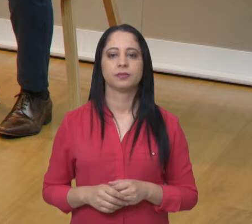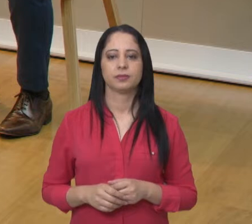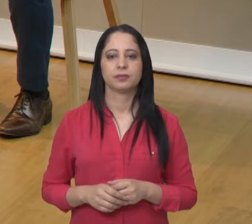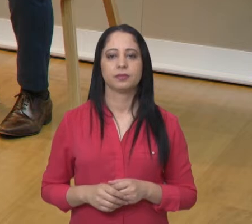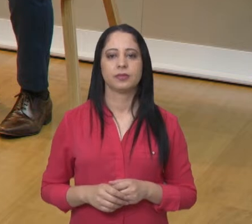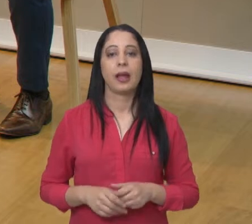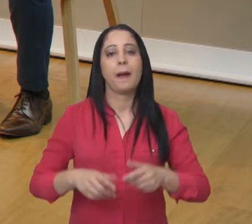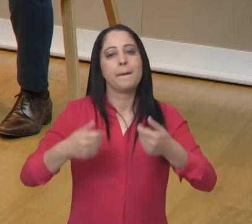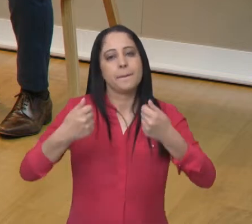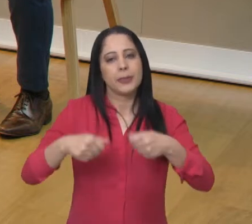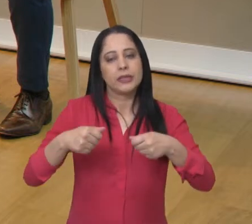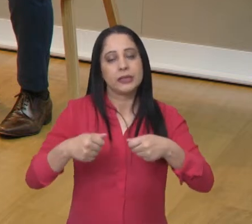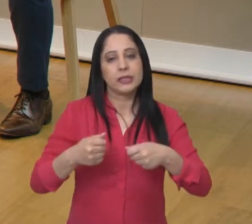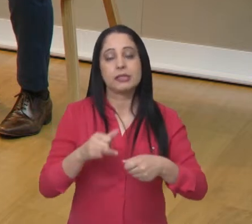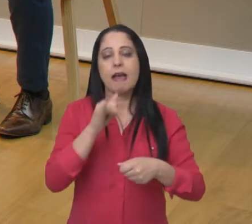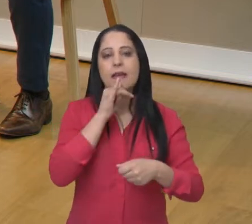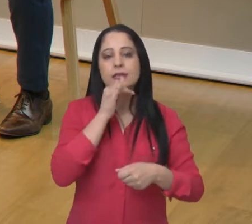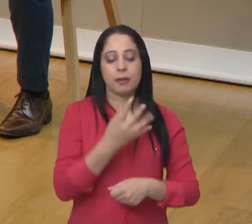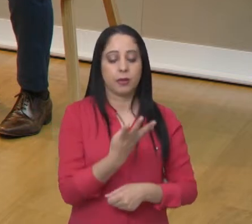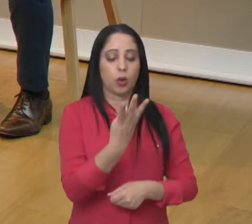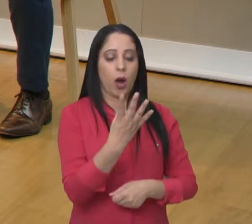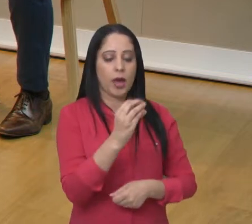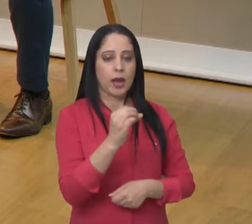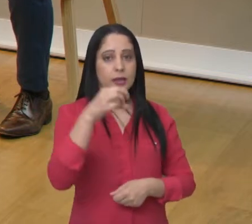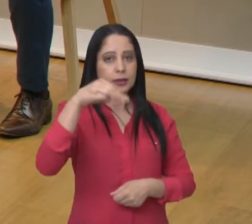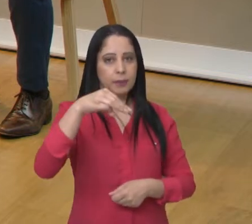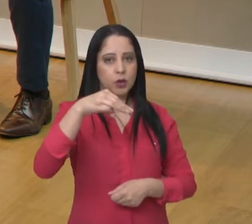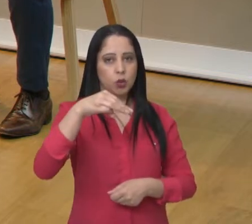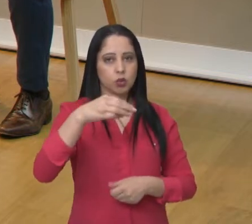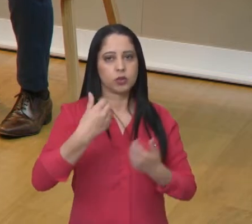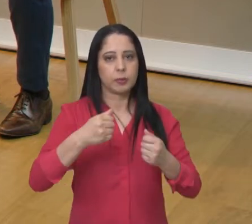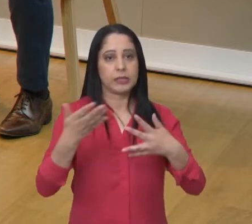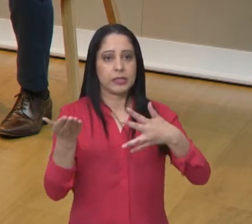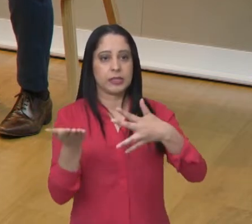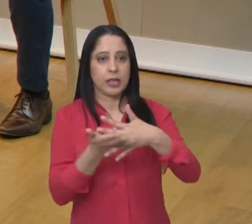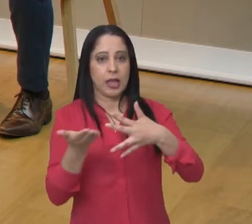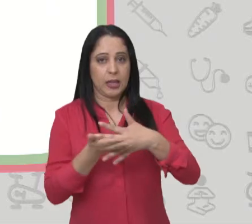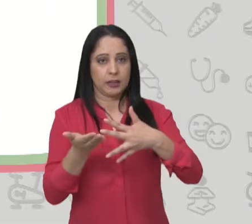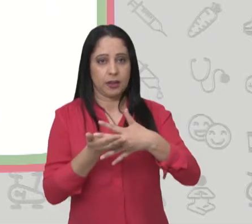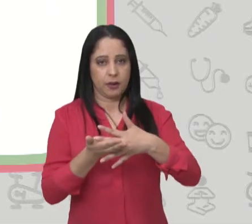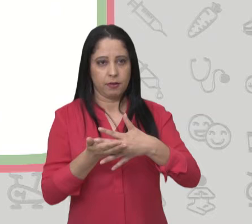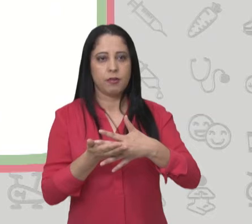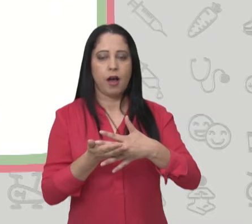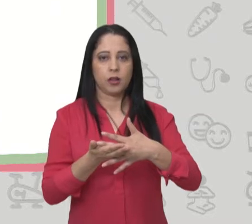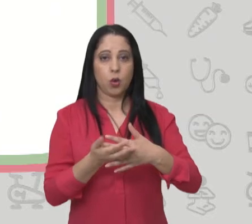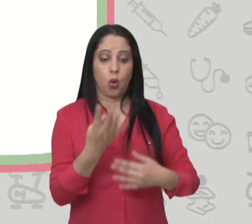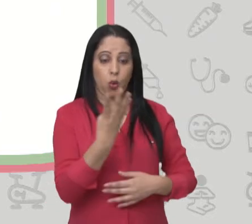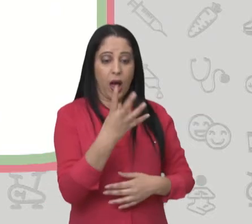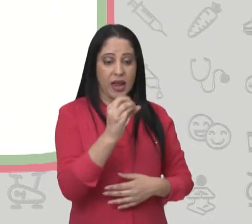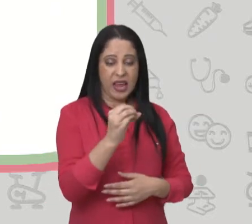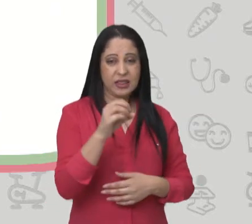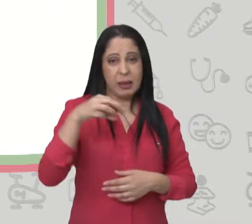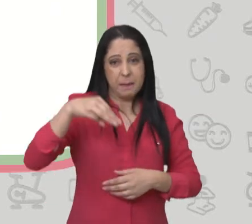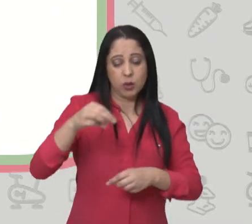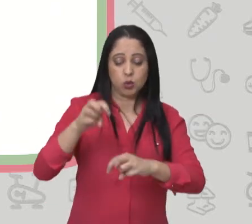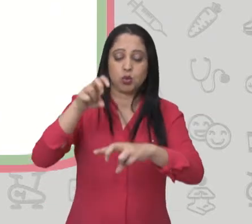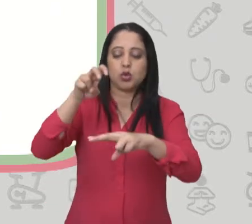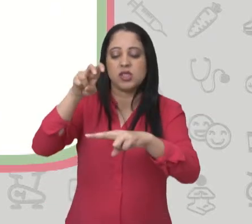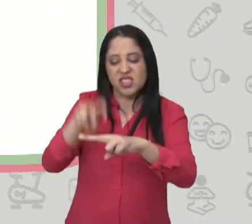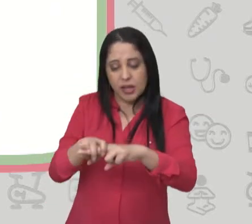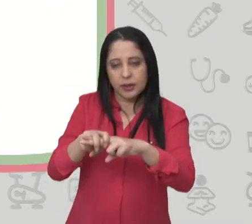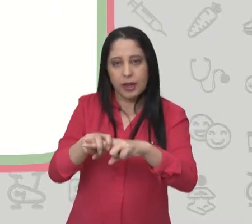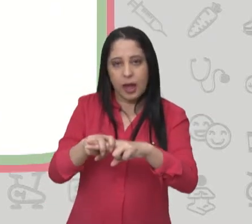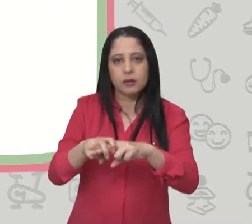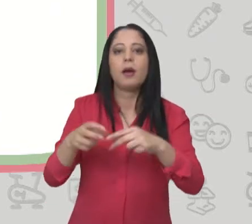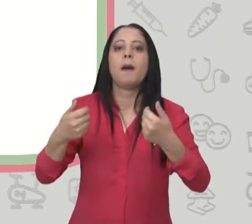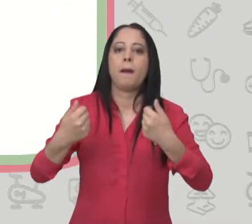pausas após 40 minutos na mesma posição, em pé ou sentado. Isso, principalmente as pessoas que trabalham sentadas devem